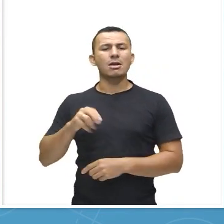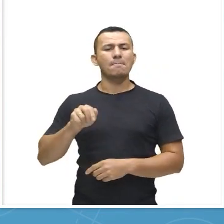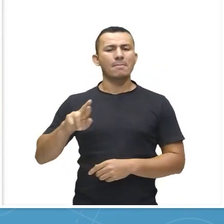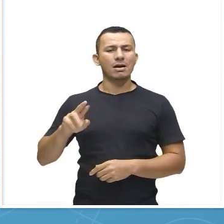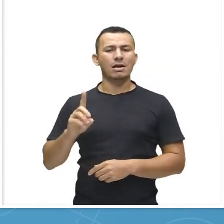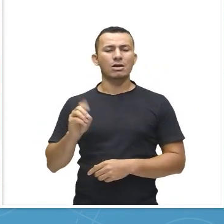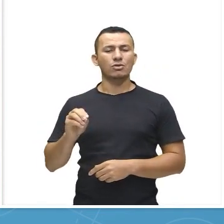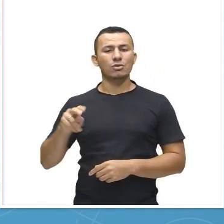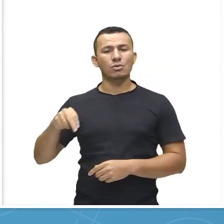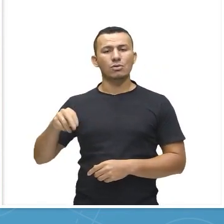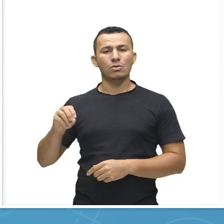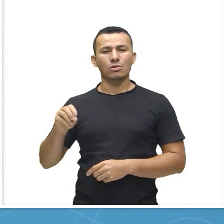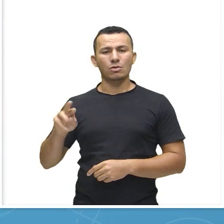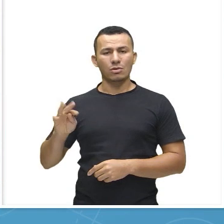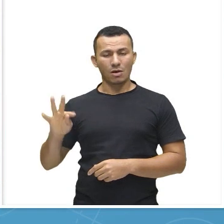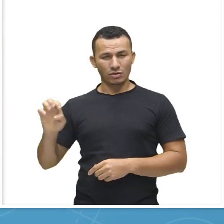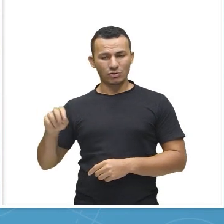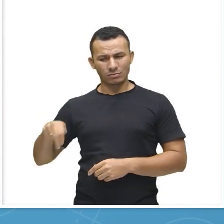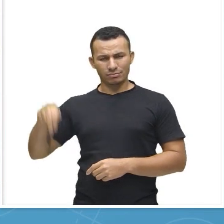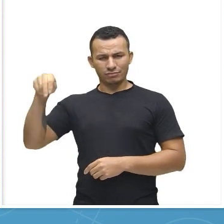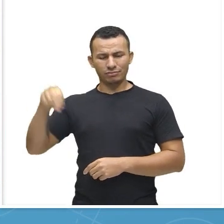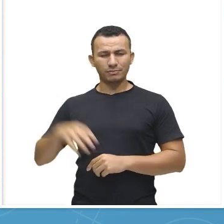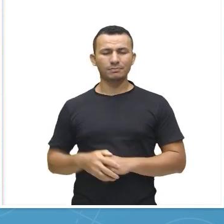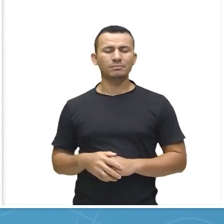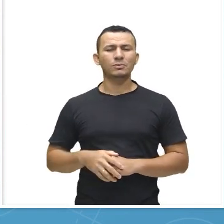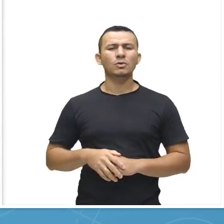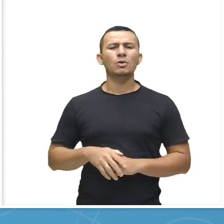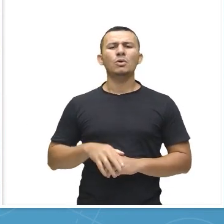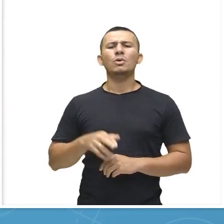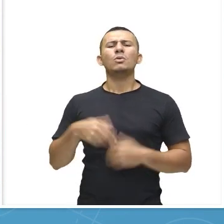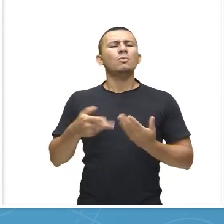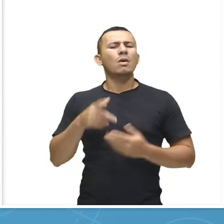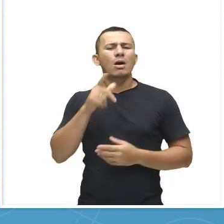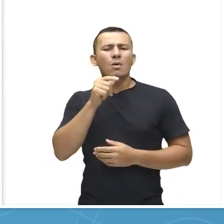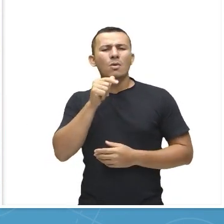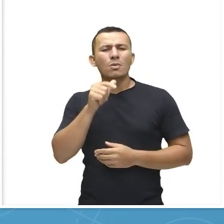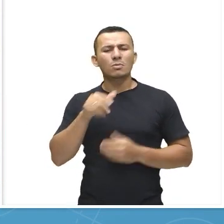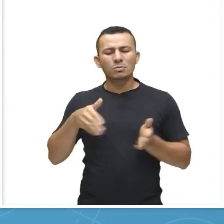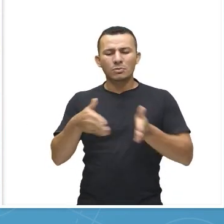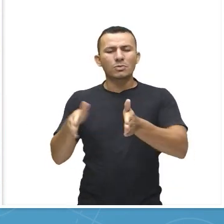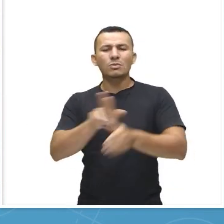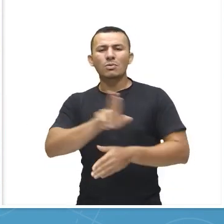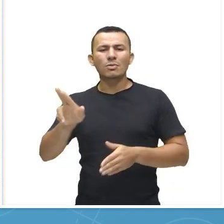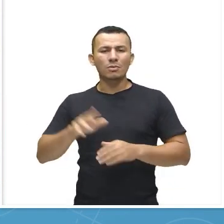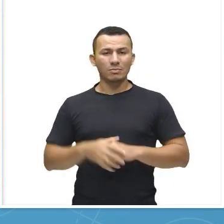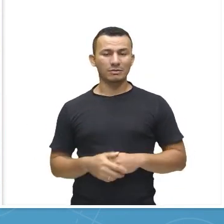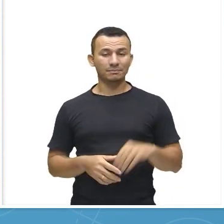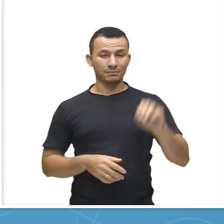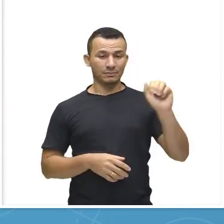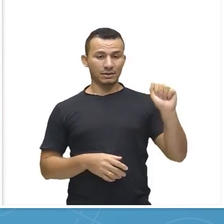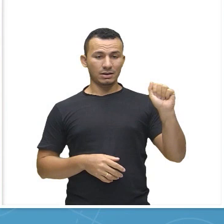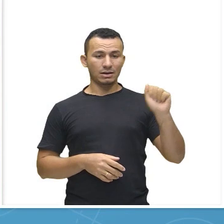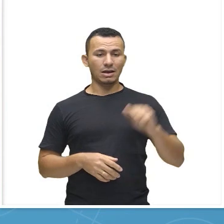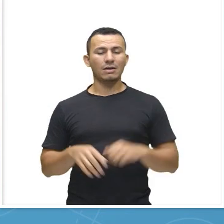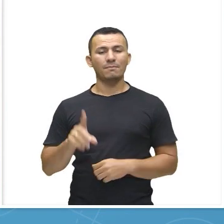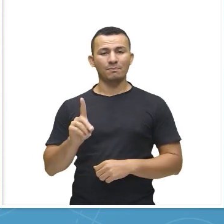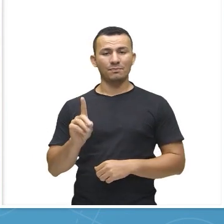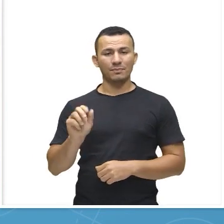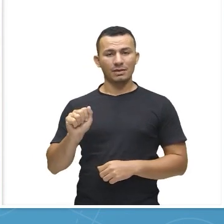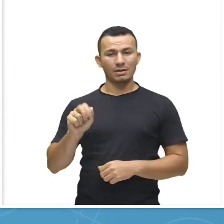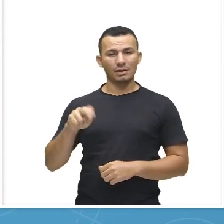Então, de que rio nós estamos falando? Letra A, do Rio Danúbio? Não, o Rio Danúbio ele nasce para o oposto,